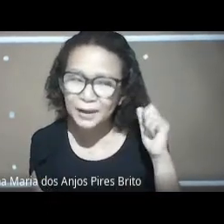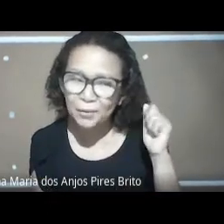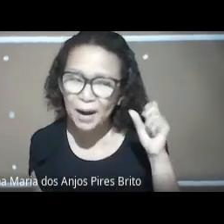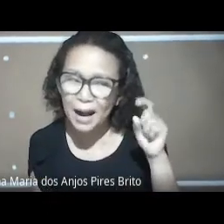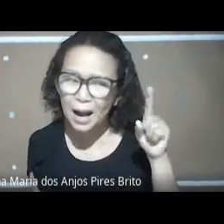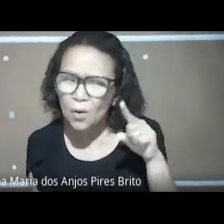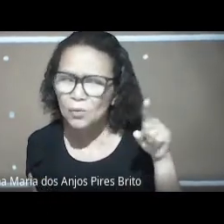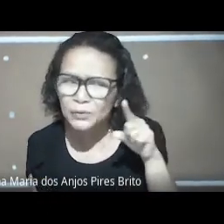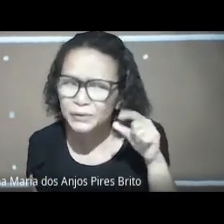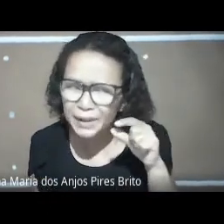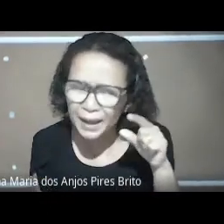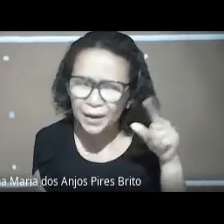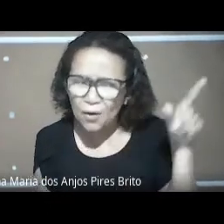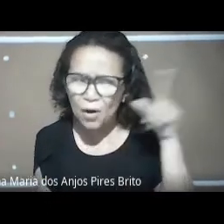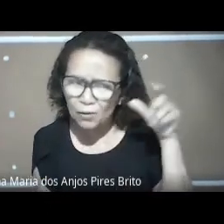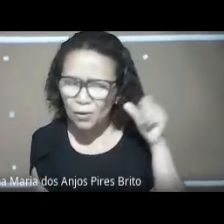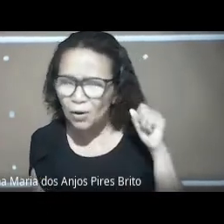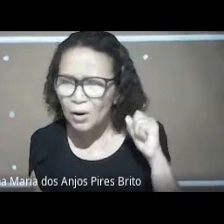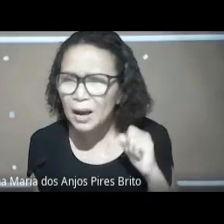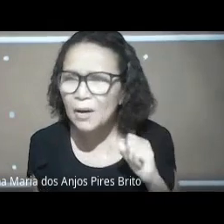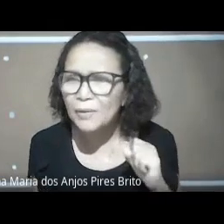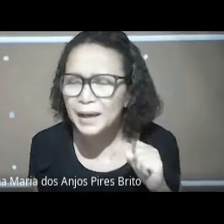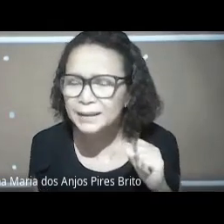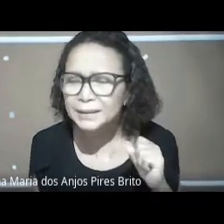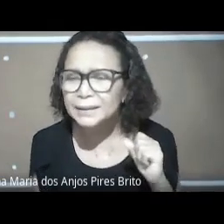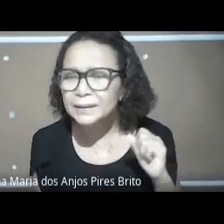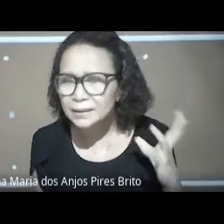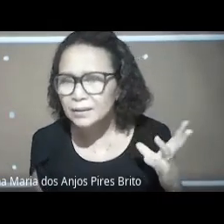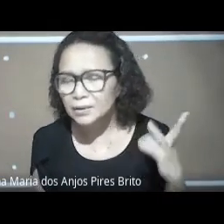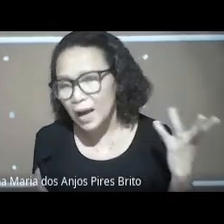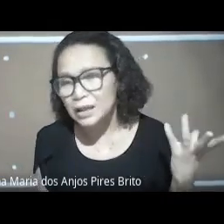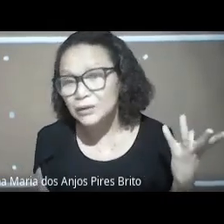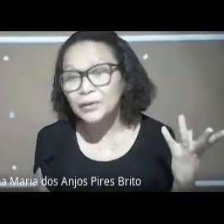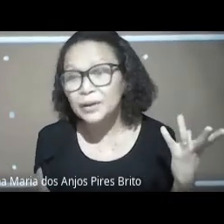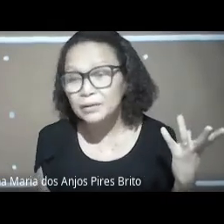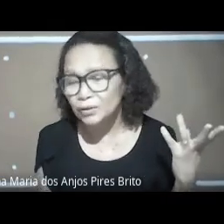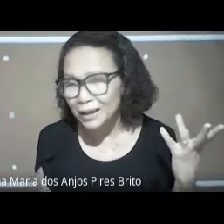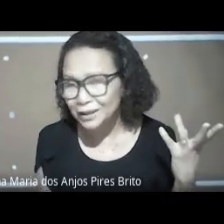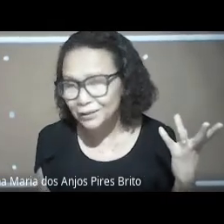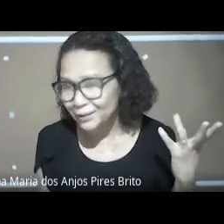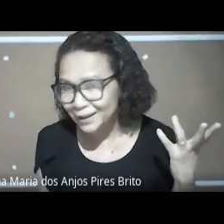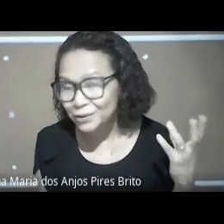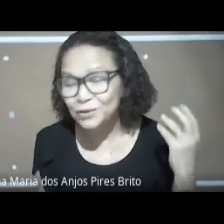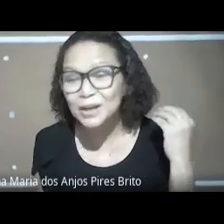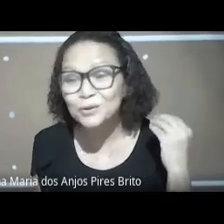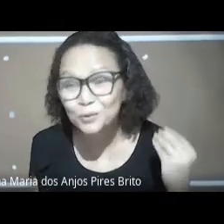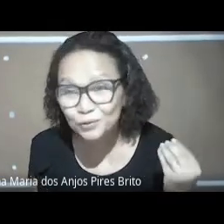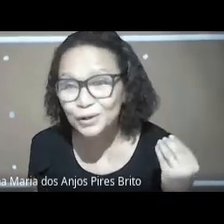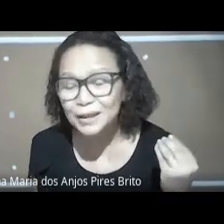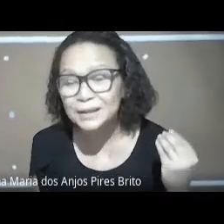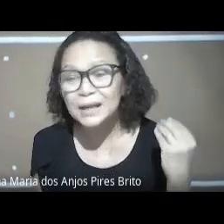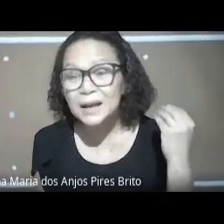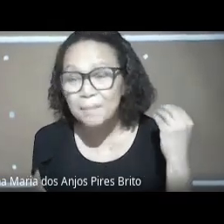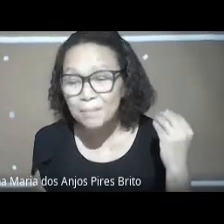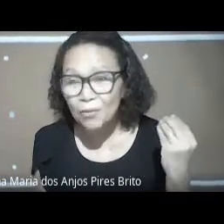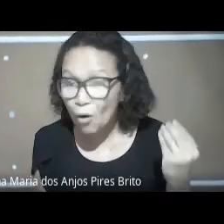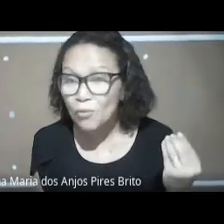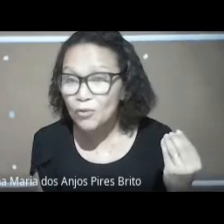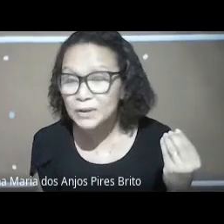colocar o C, o A, um Z, eu vou colocar um S. Então, são as